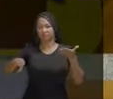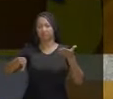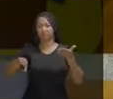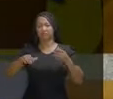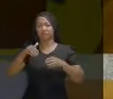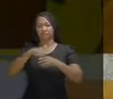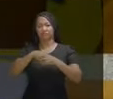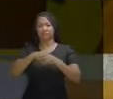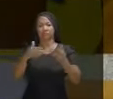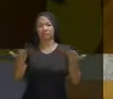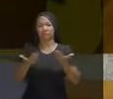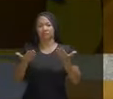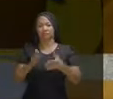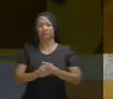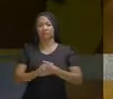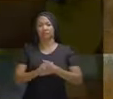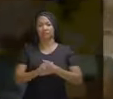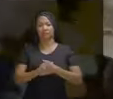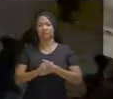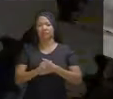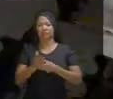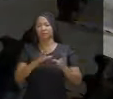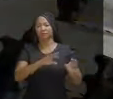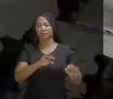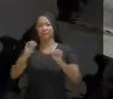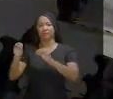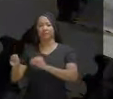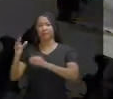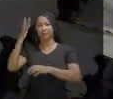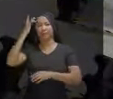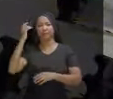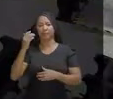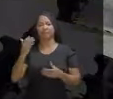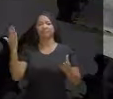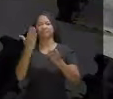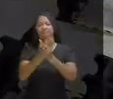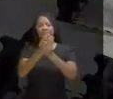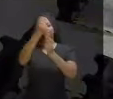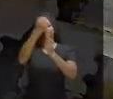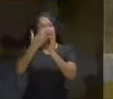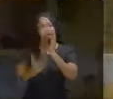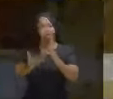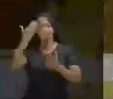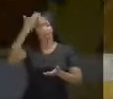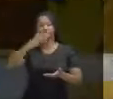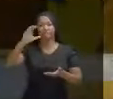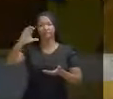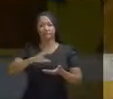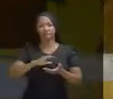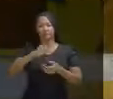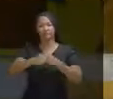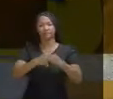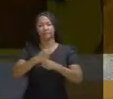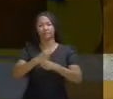incluir amanhã. São os embargos de declaração na prestação de contas anual